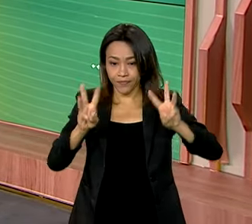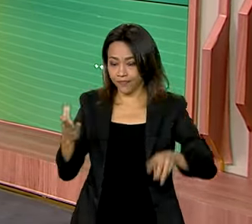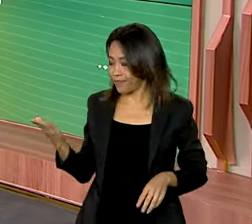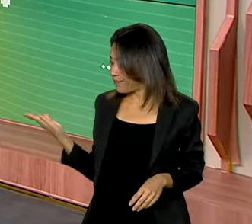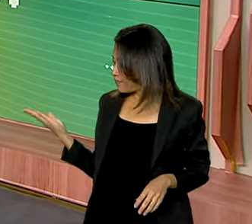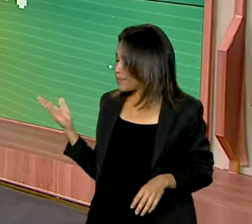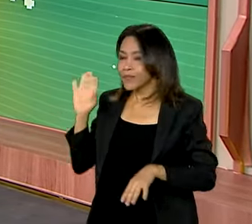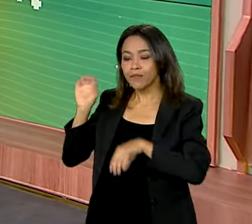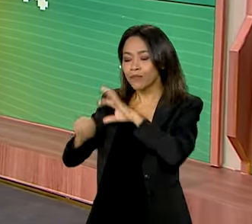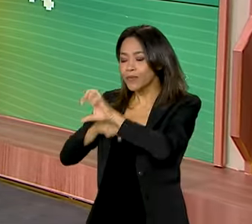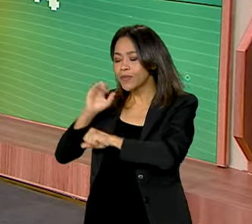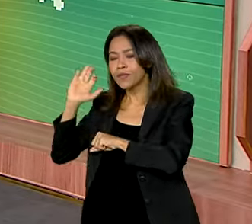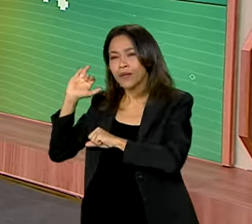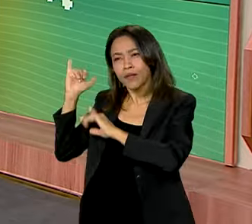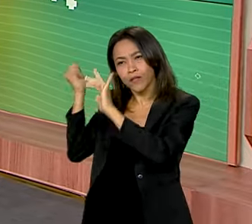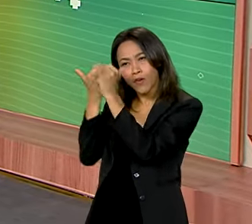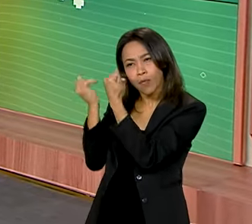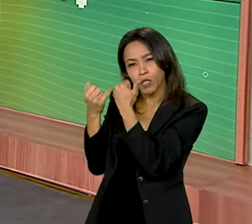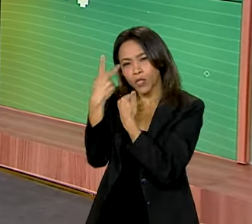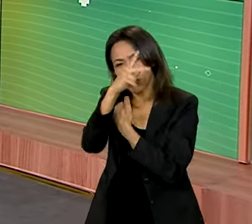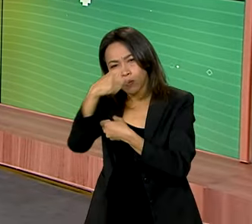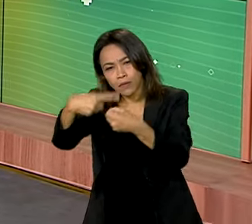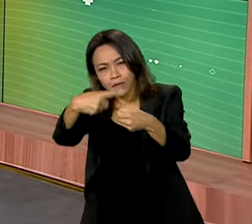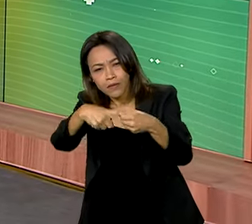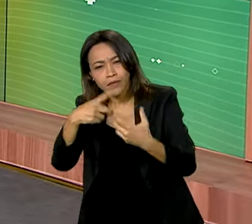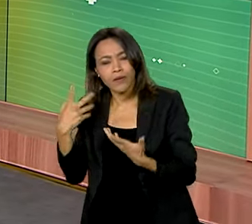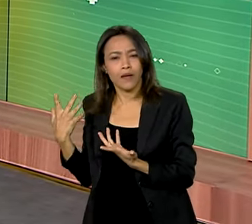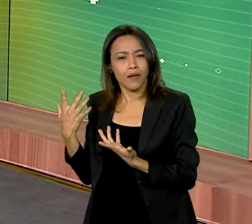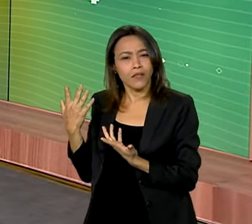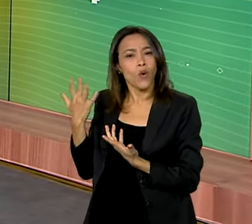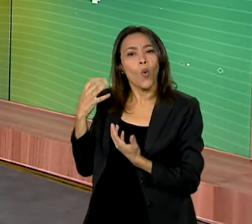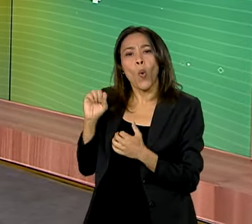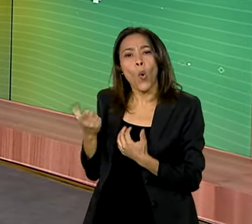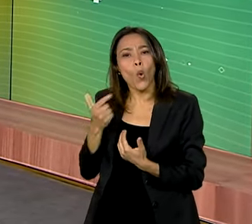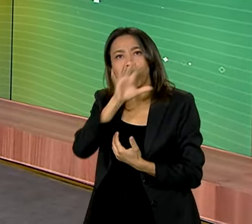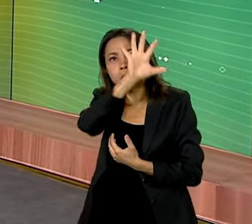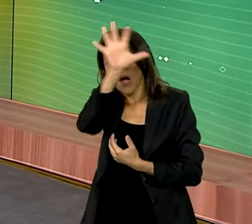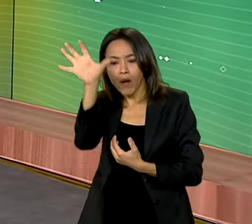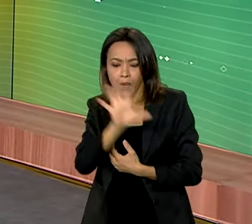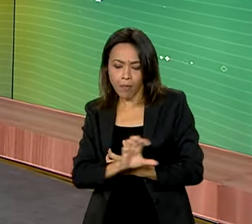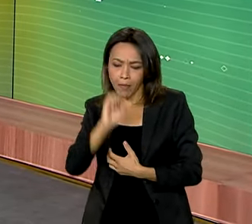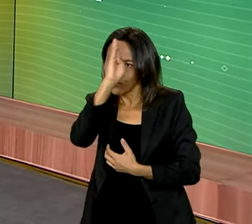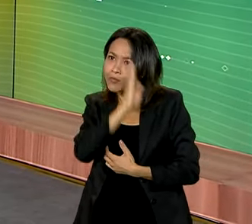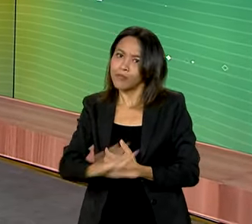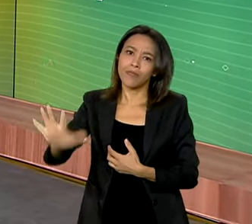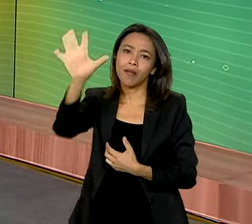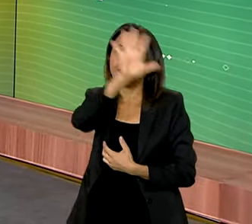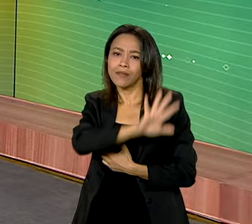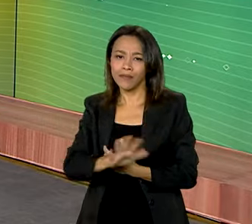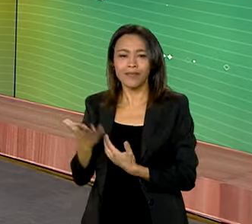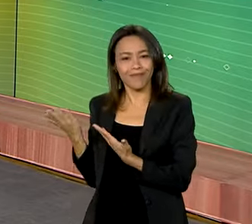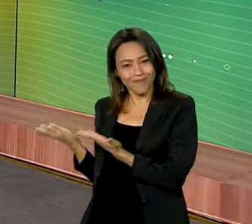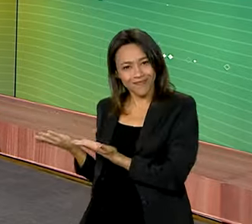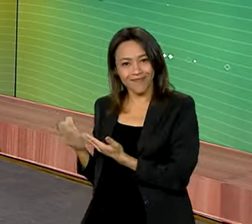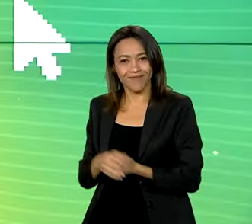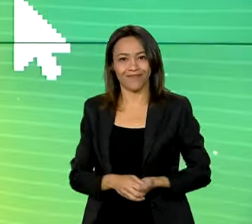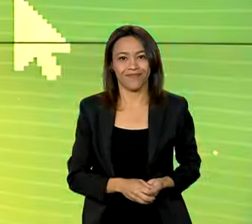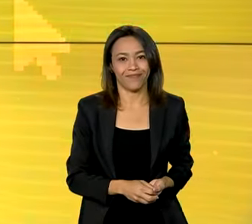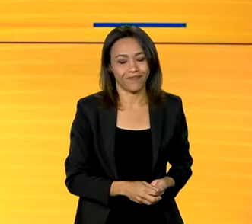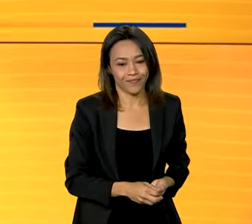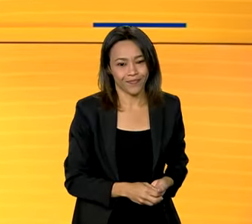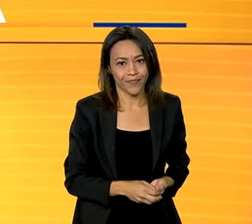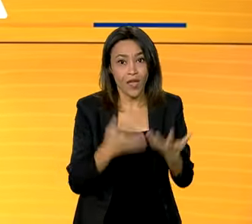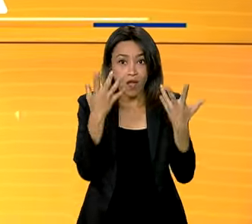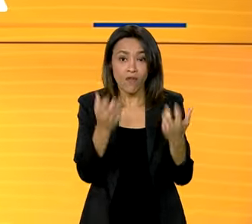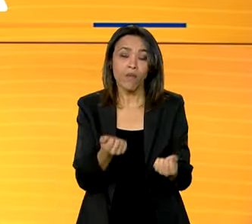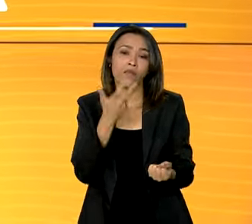gov.br/comunicabr para saber mais sobre o seu município ou alguma região, alguma cidade, qualquer lugar do país.